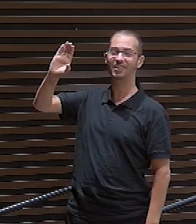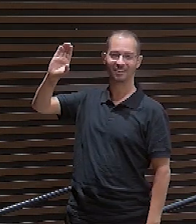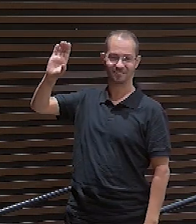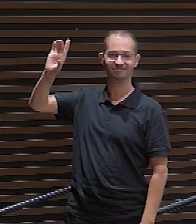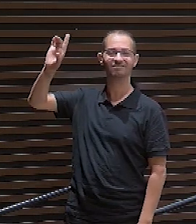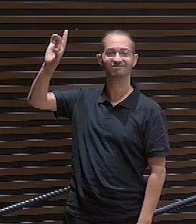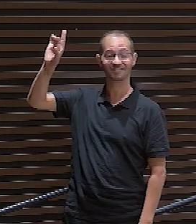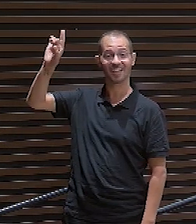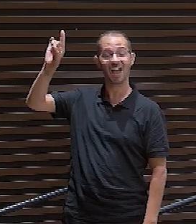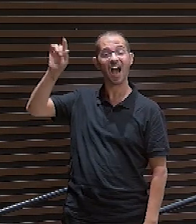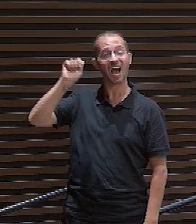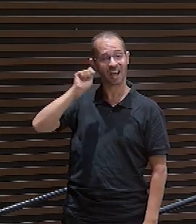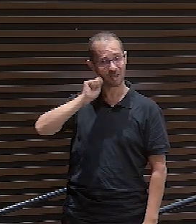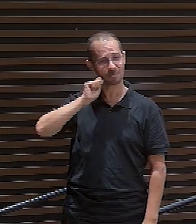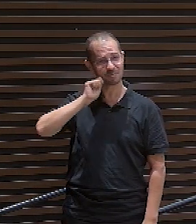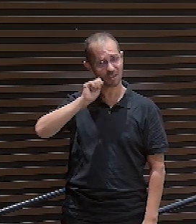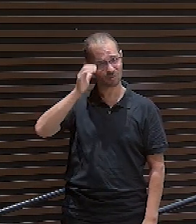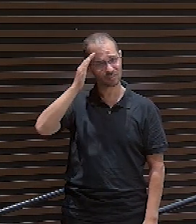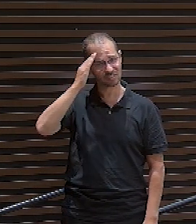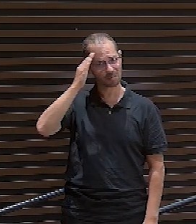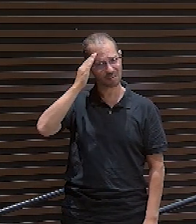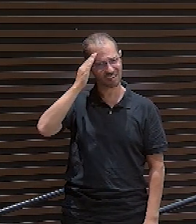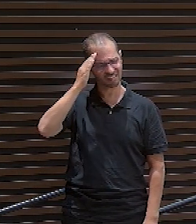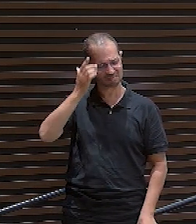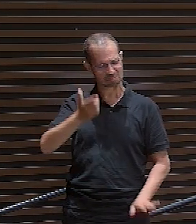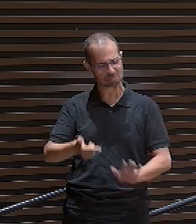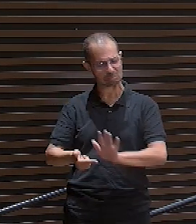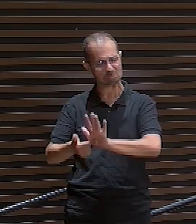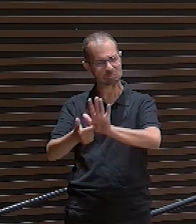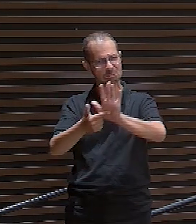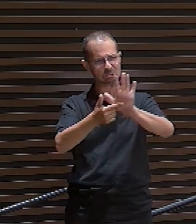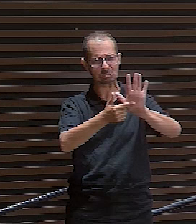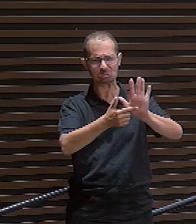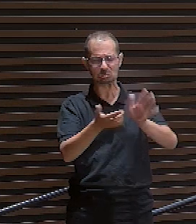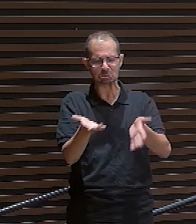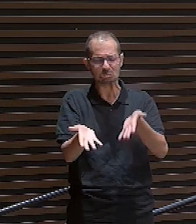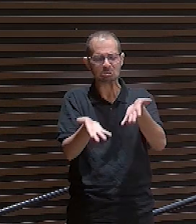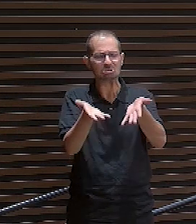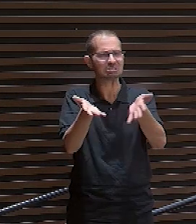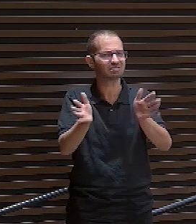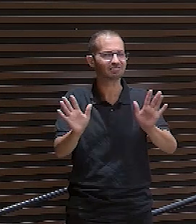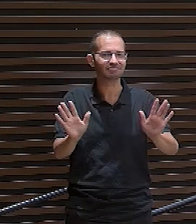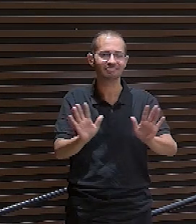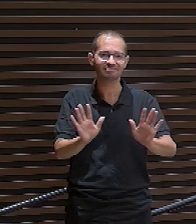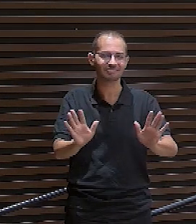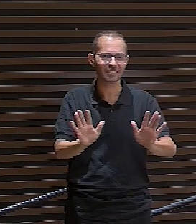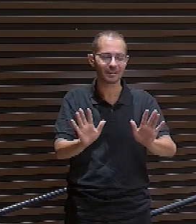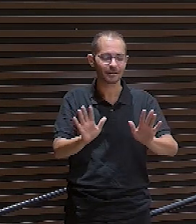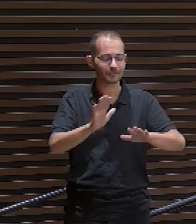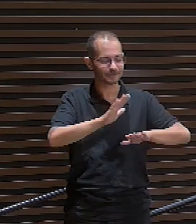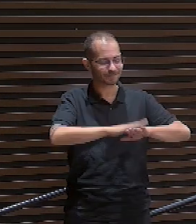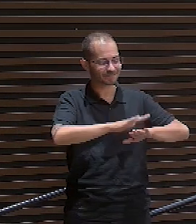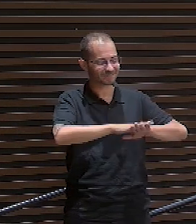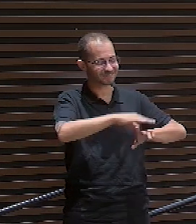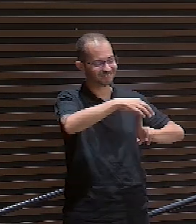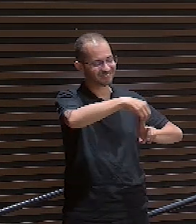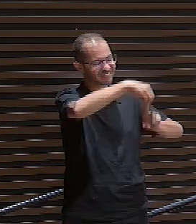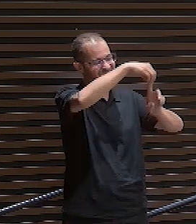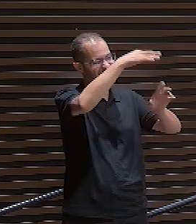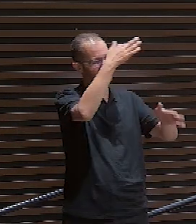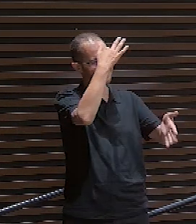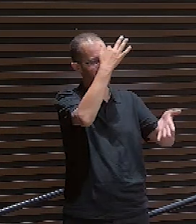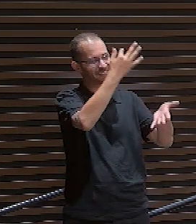sabia assim, não há ostentação que supere a fé e a plena